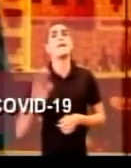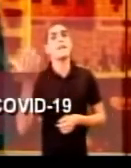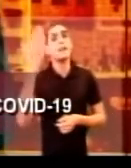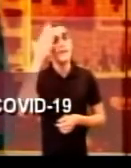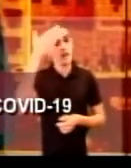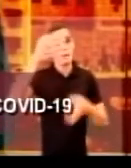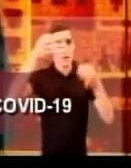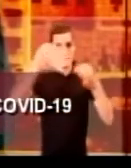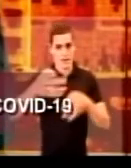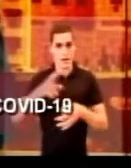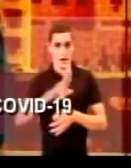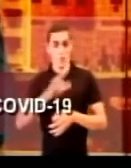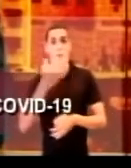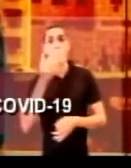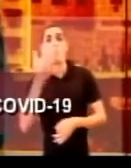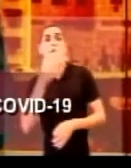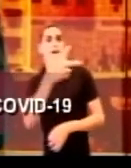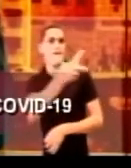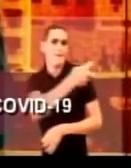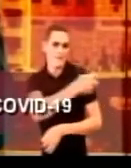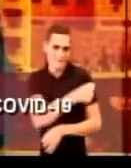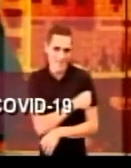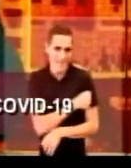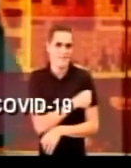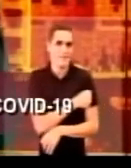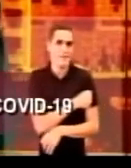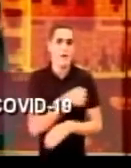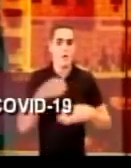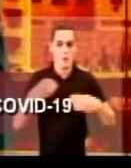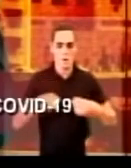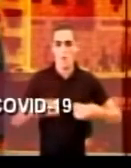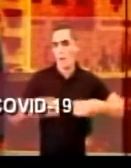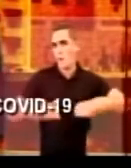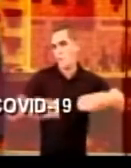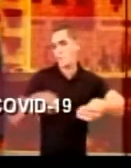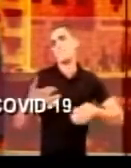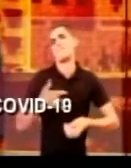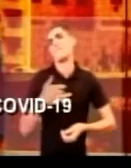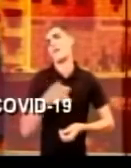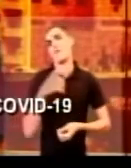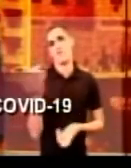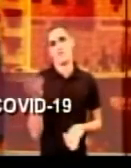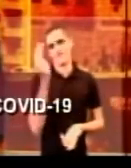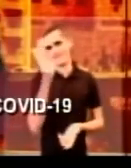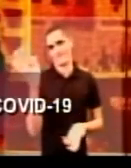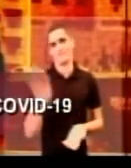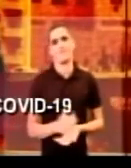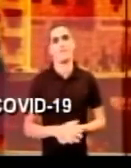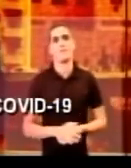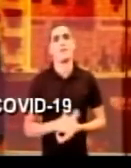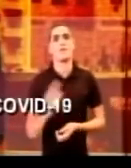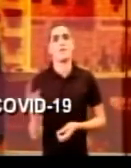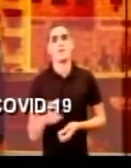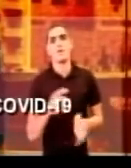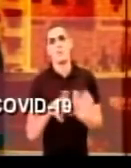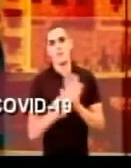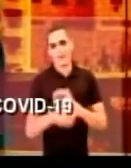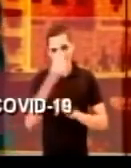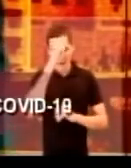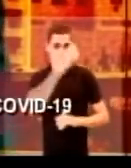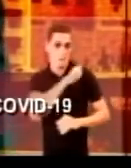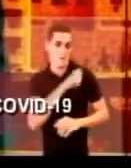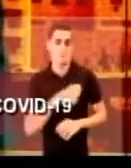nós. Nós não podemos escolher, nós queremos essa ou aquela vacina. É a vacina que